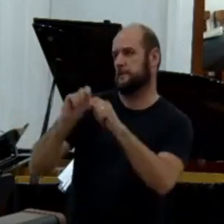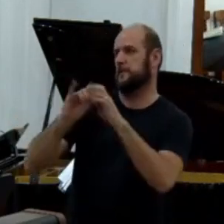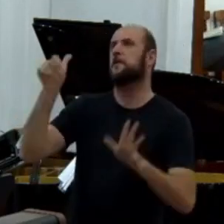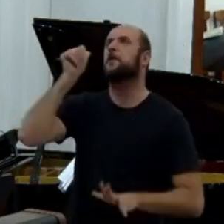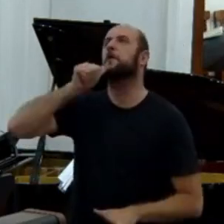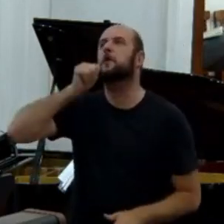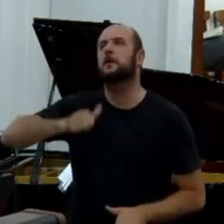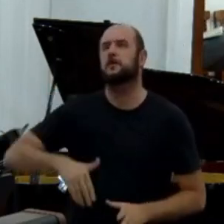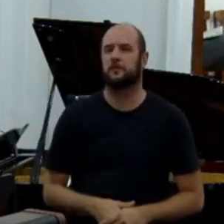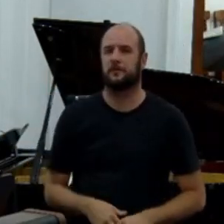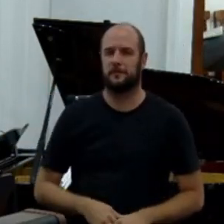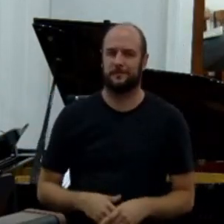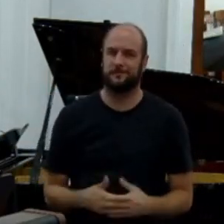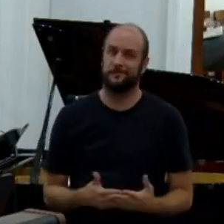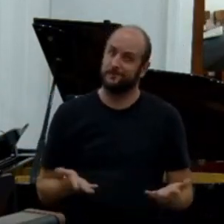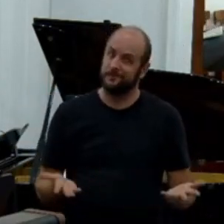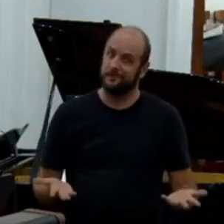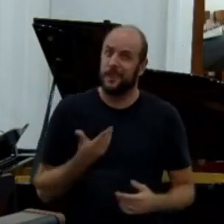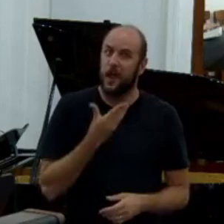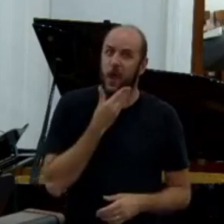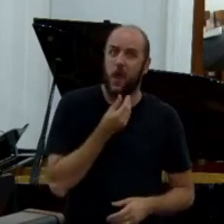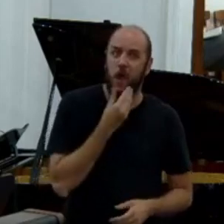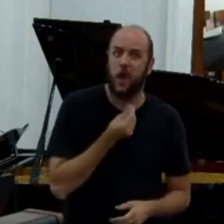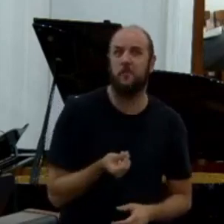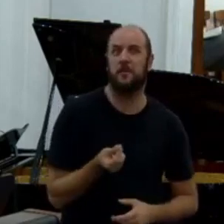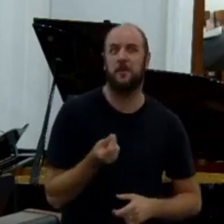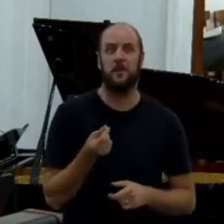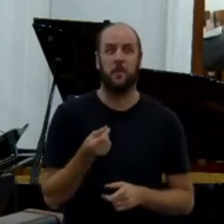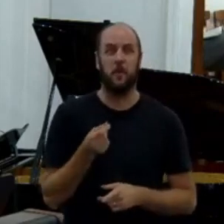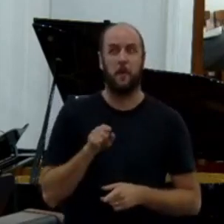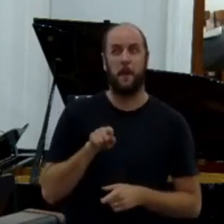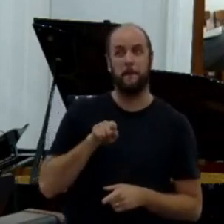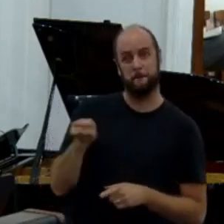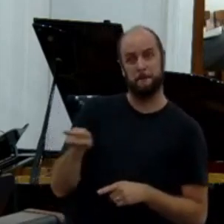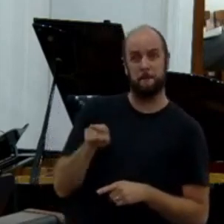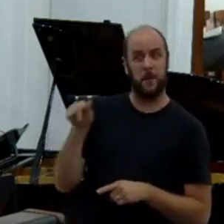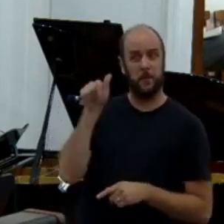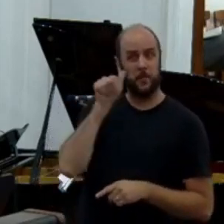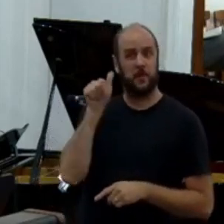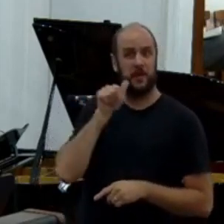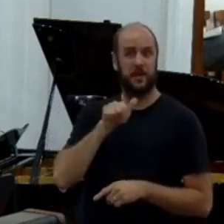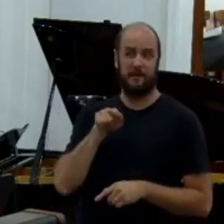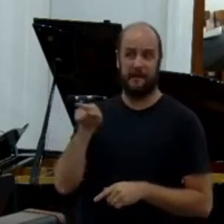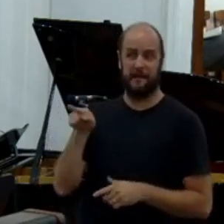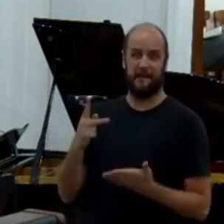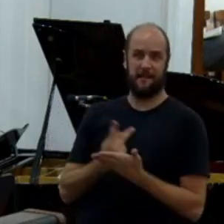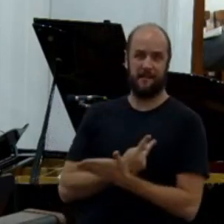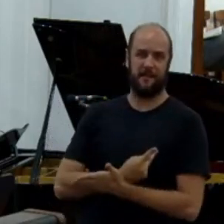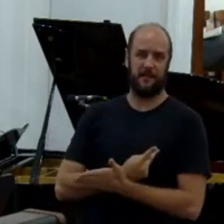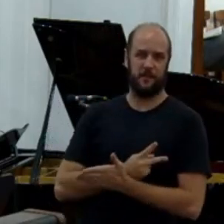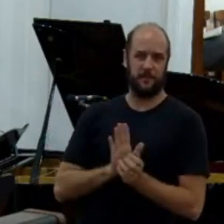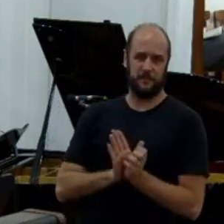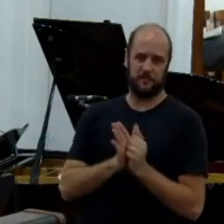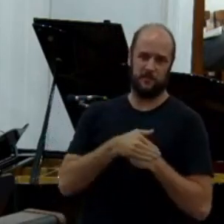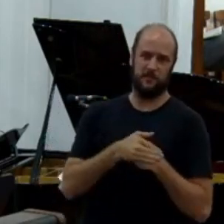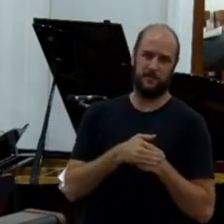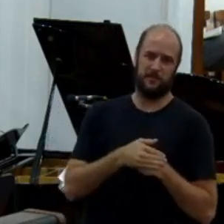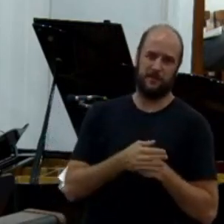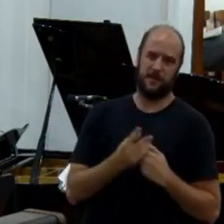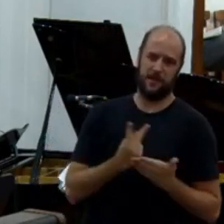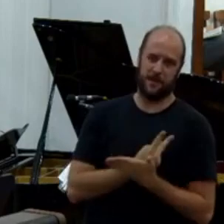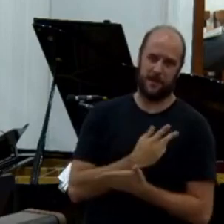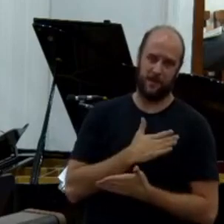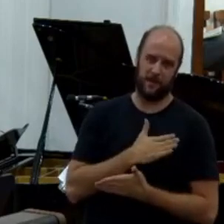falha, a sua transgressão e aponta a transgressão do outro. E este é um padrão que se